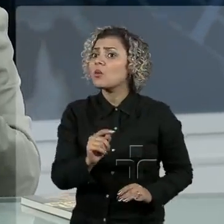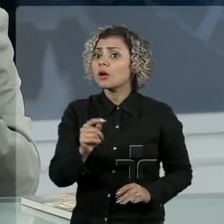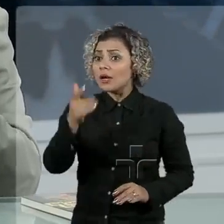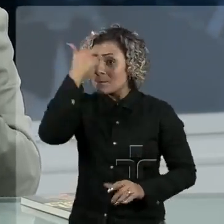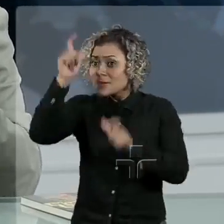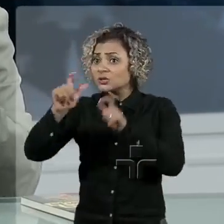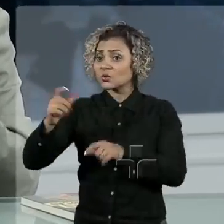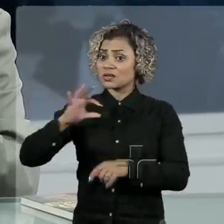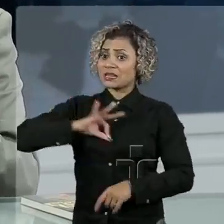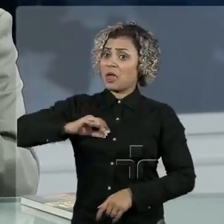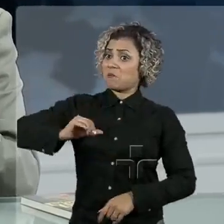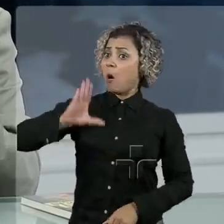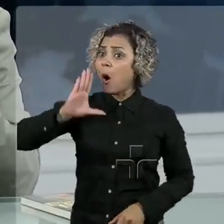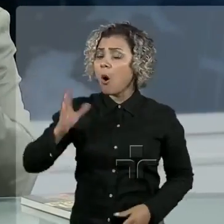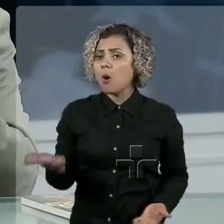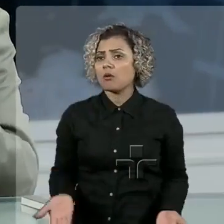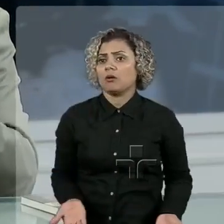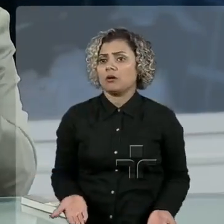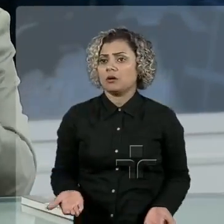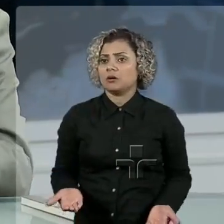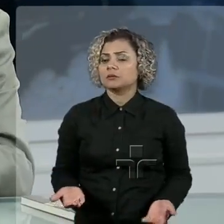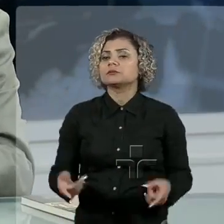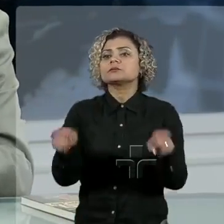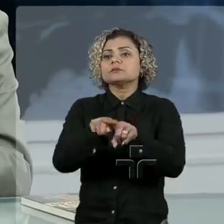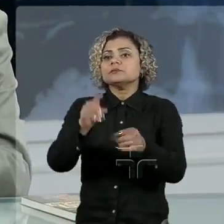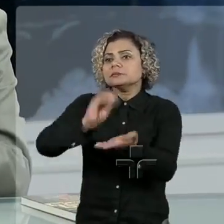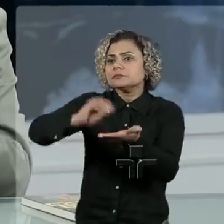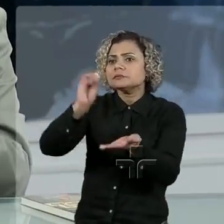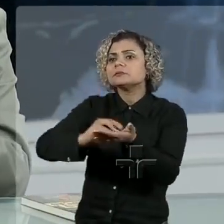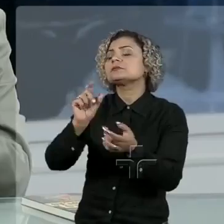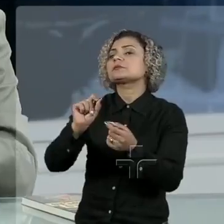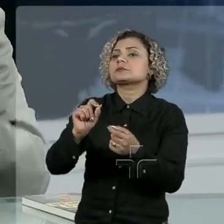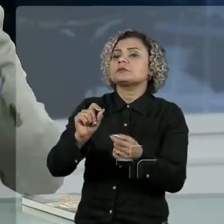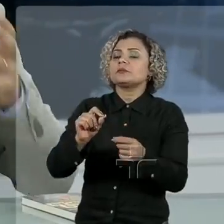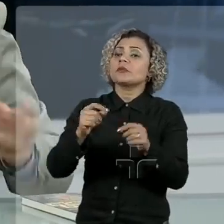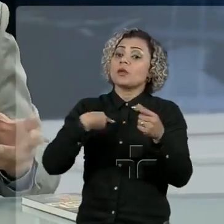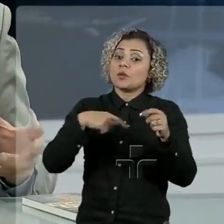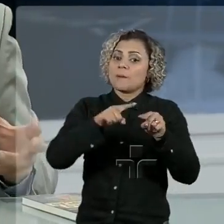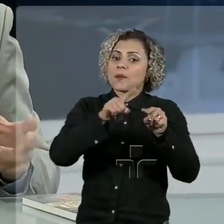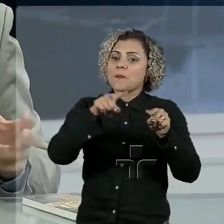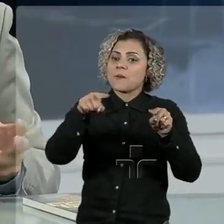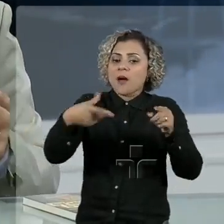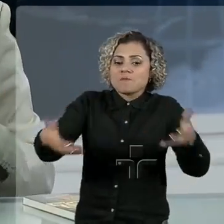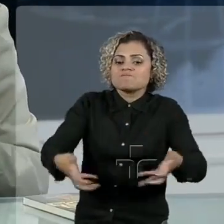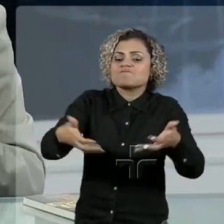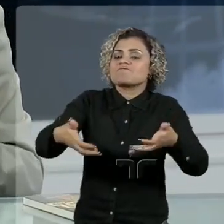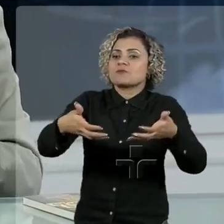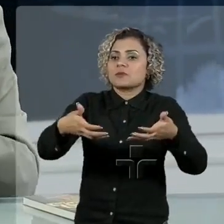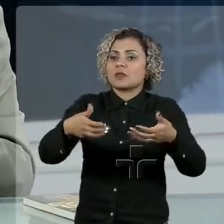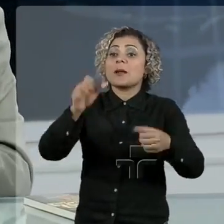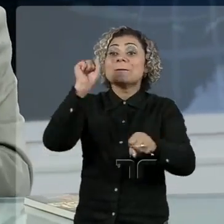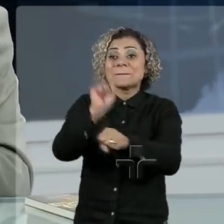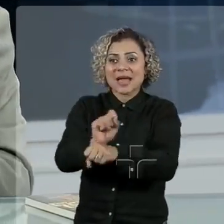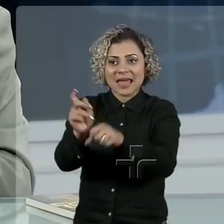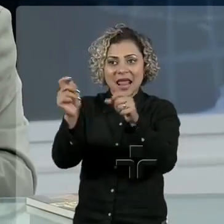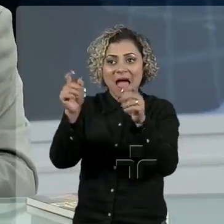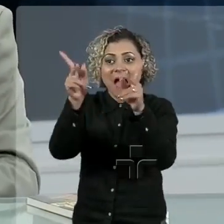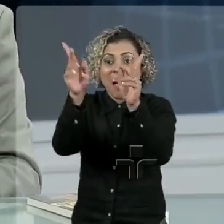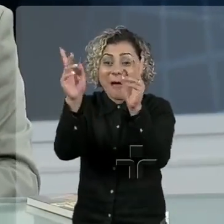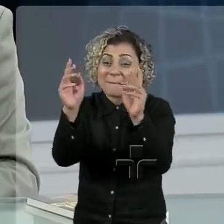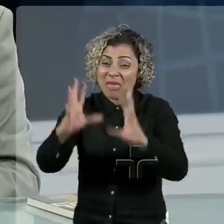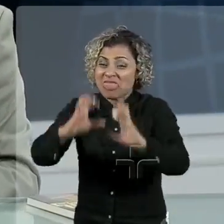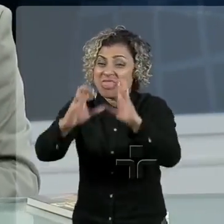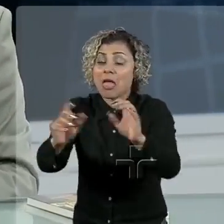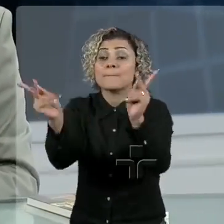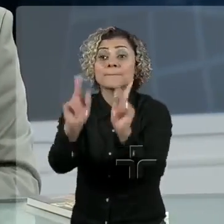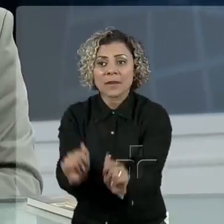presidente devia propor uma medida de crescimento, segundo, parar a briga e terceiro, acertar nas propostas.